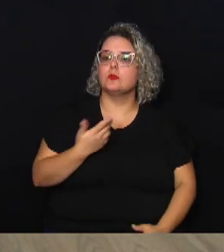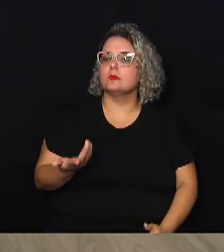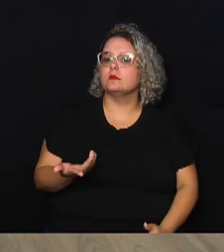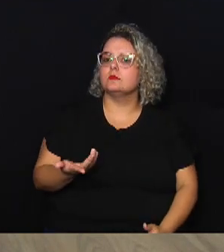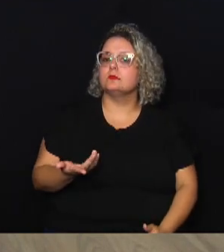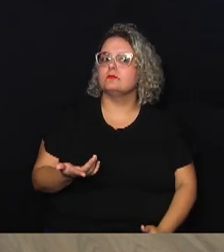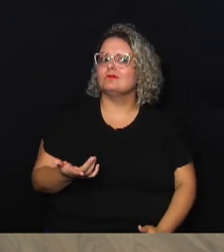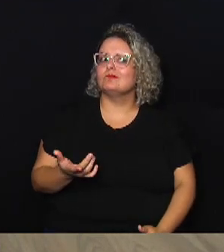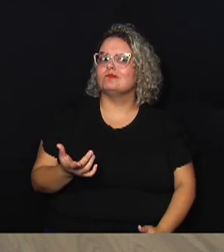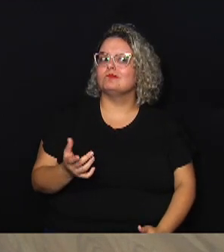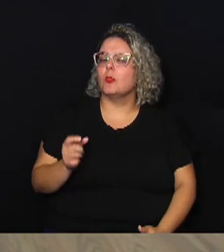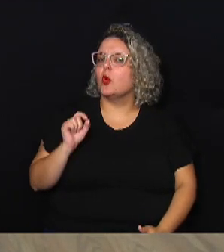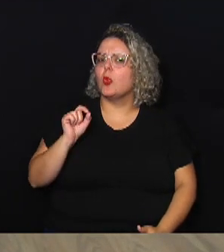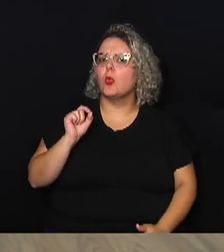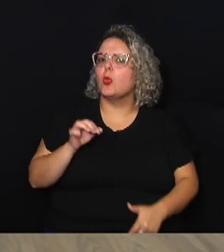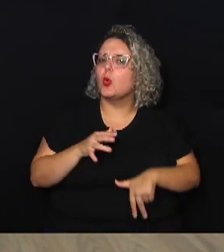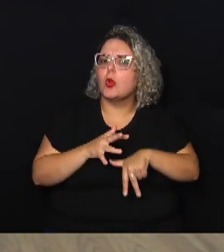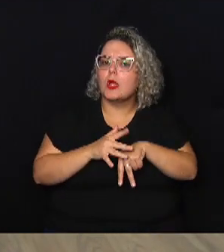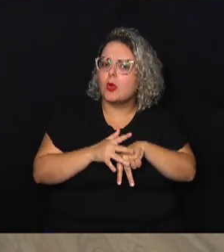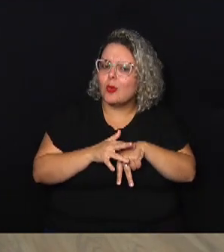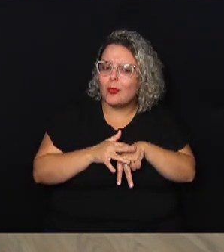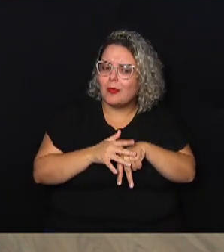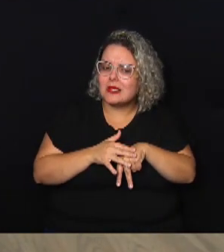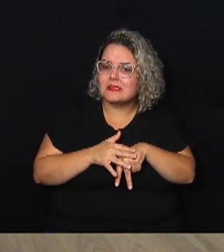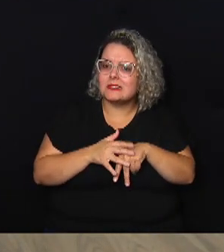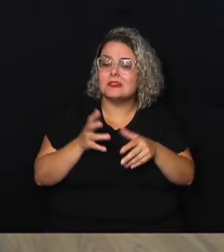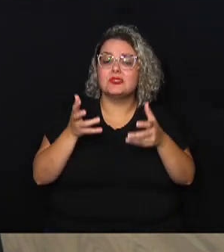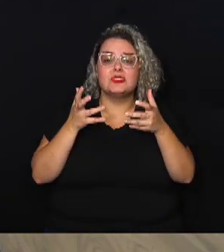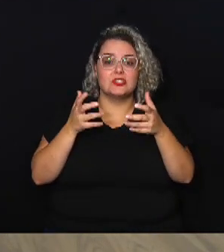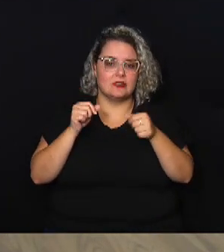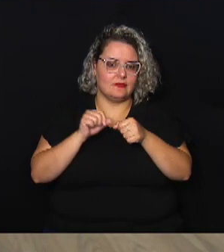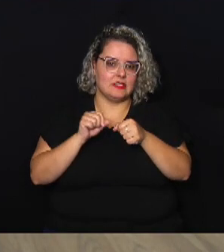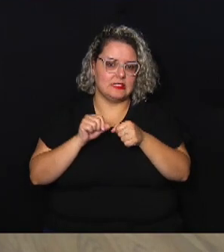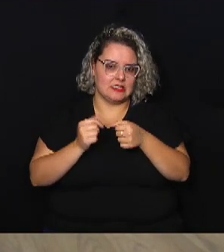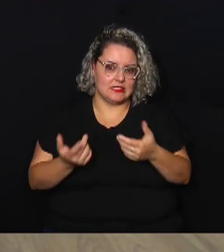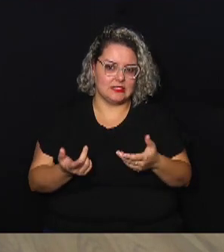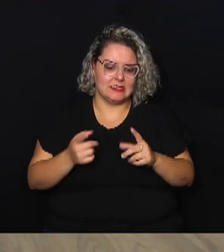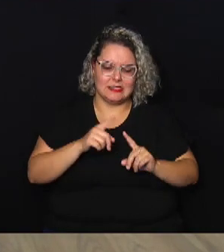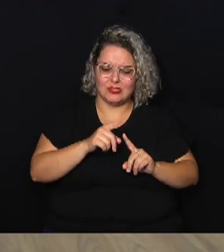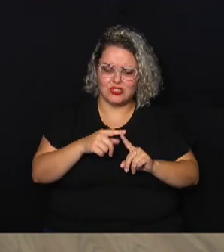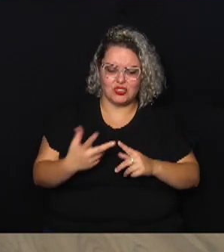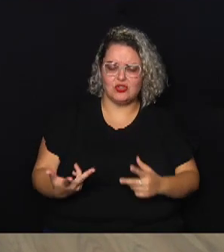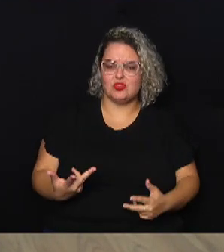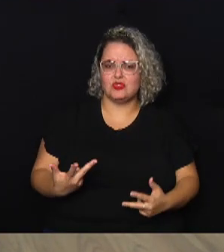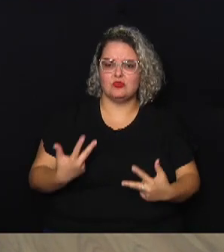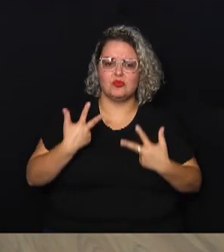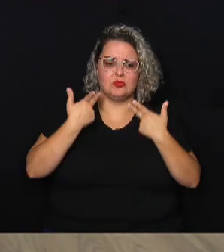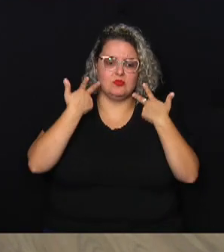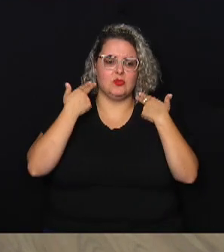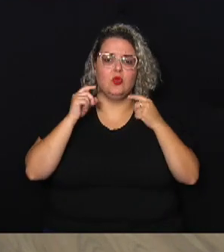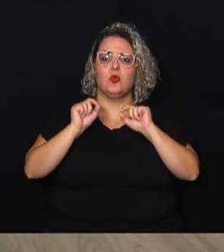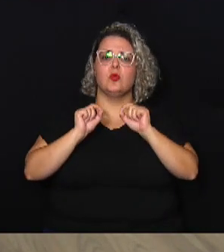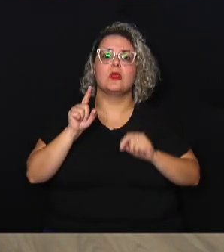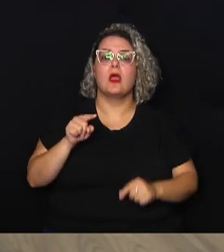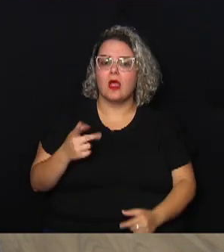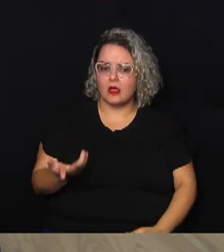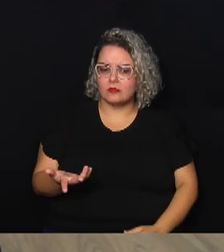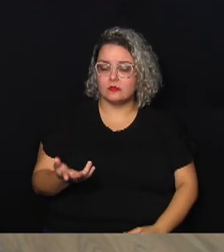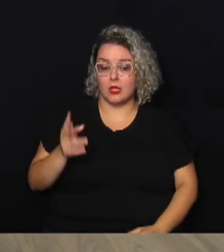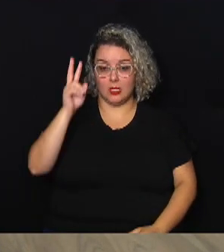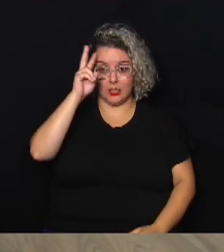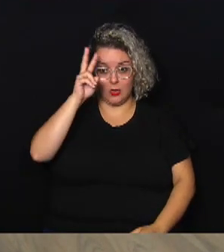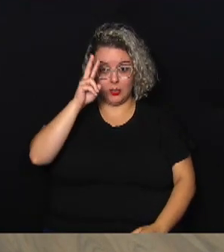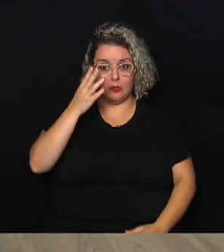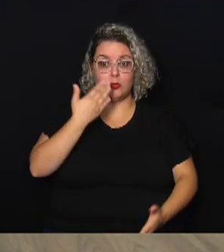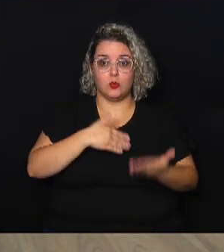que o paciente que deseja fazer esse tipo de cirurgia, o que ele deve levar em consideração? Eu lembro que no outro